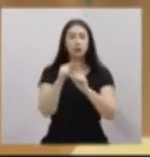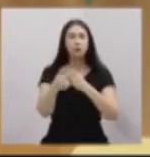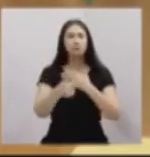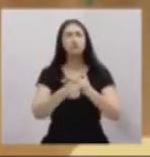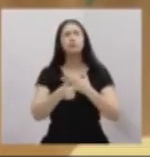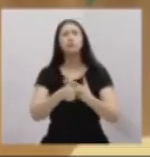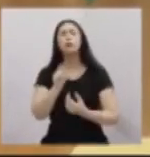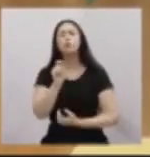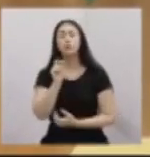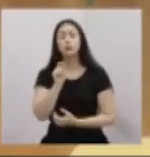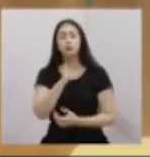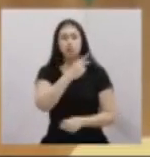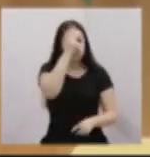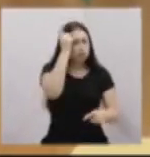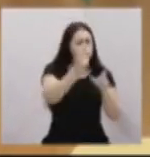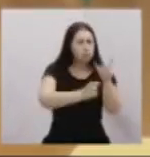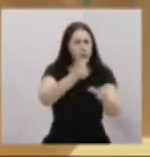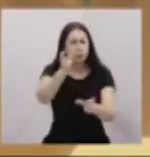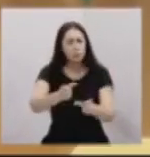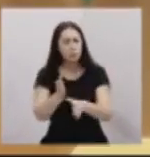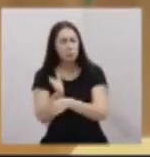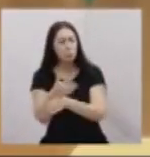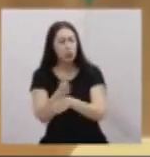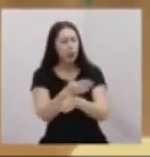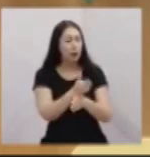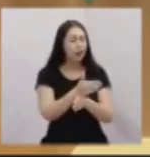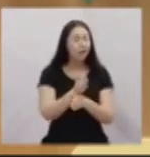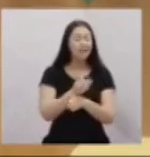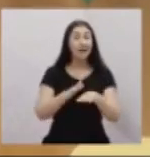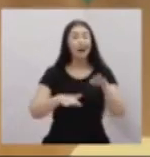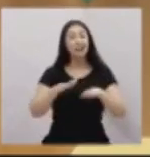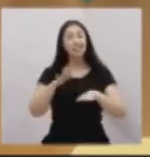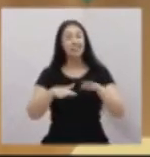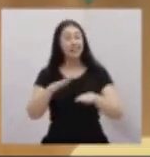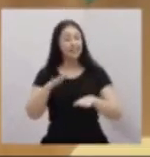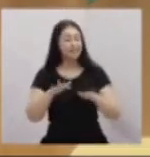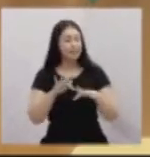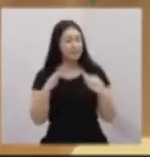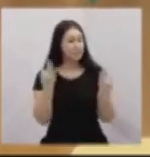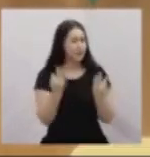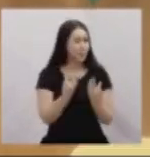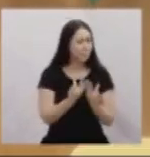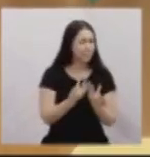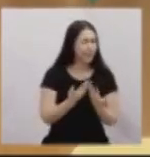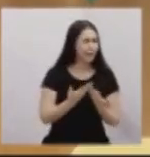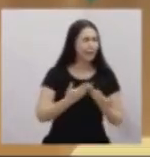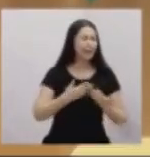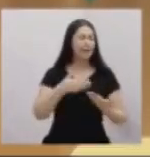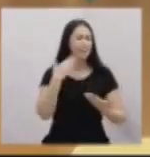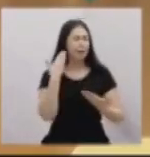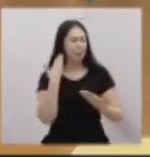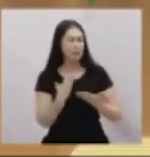religar pessoas que estão perdidas. Muitos que perderam sua família estão nas drogas